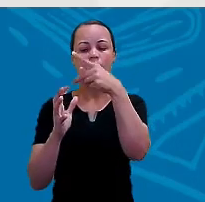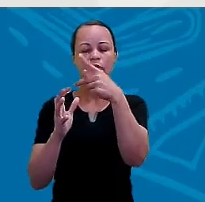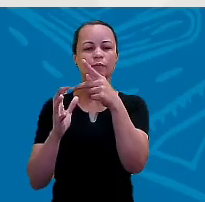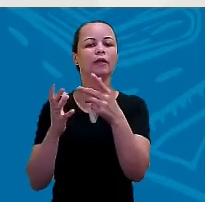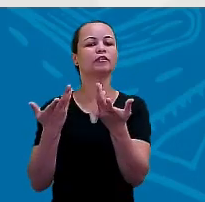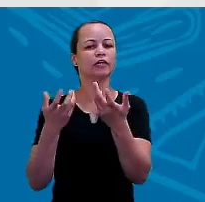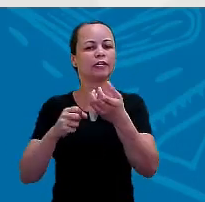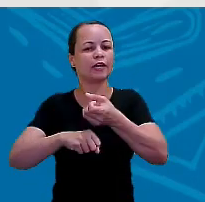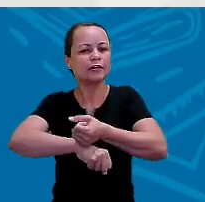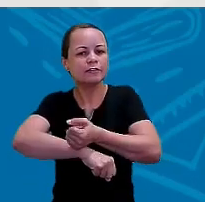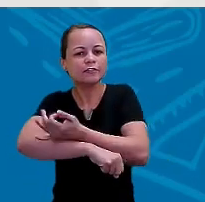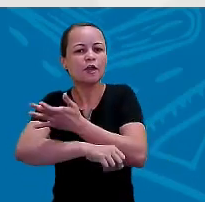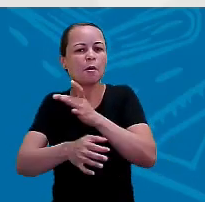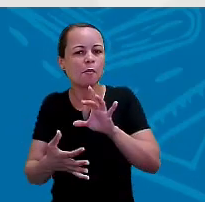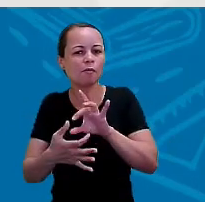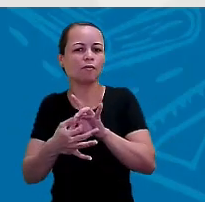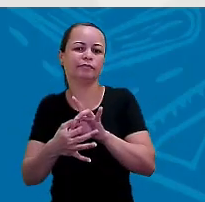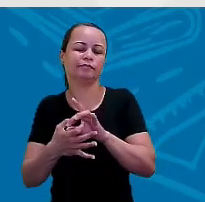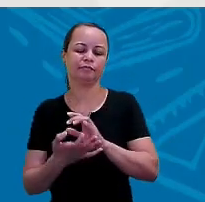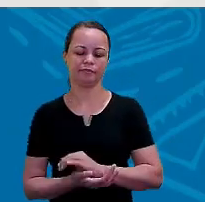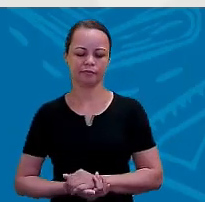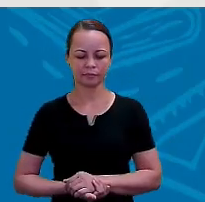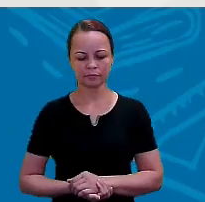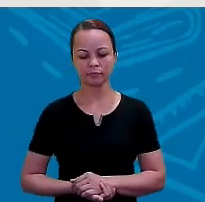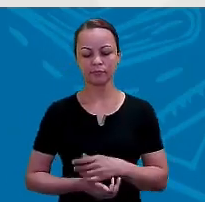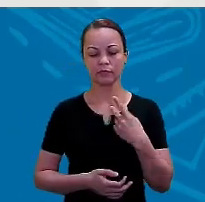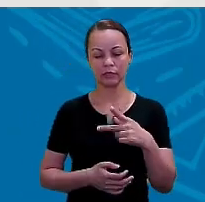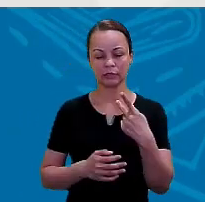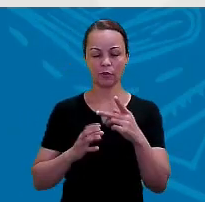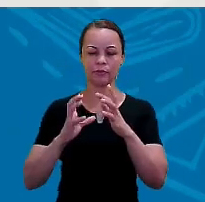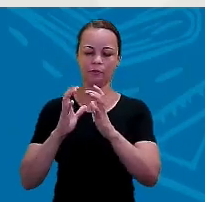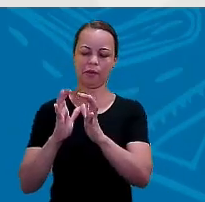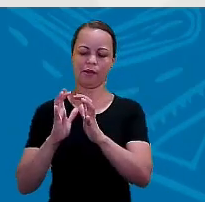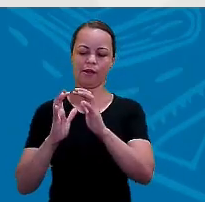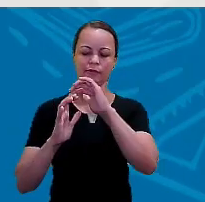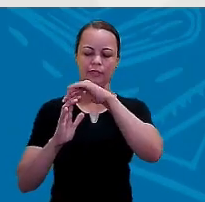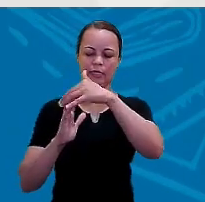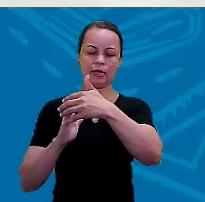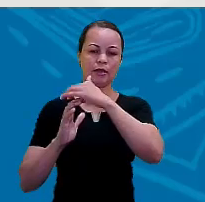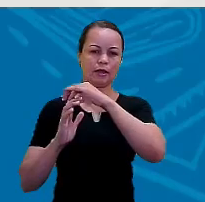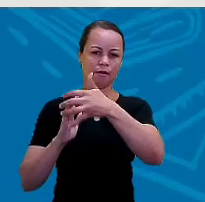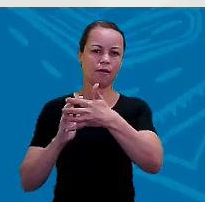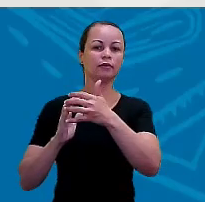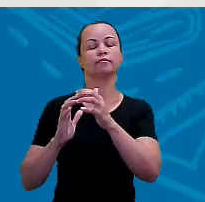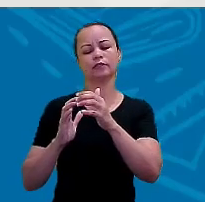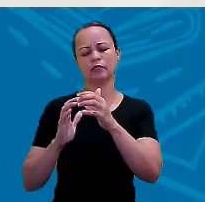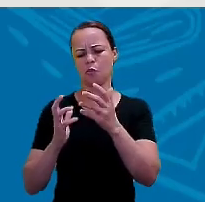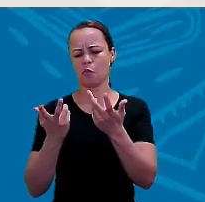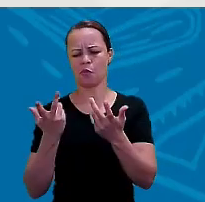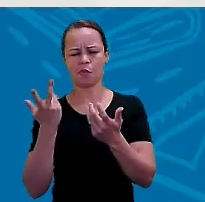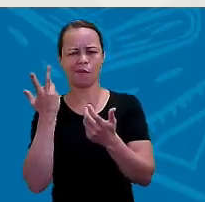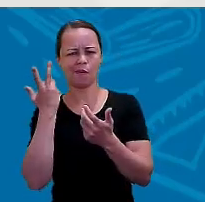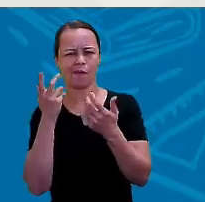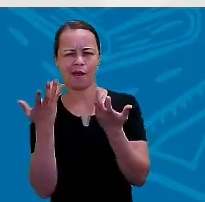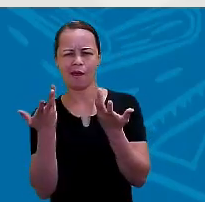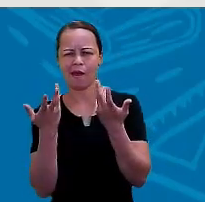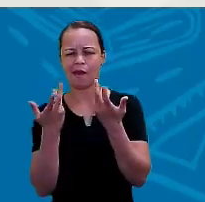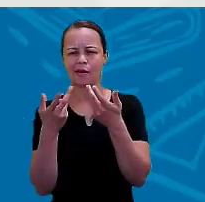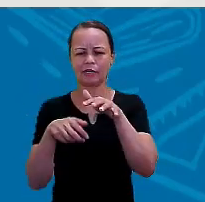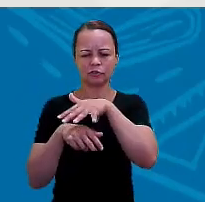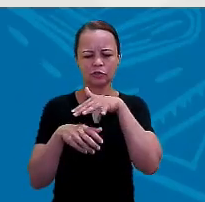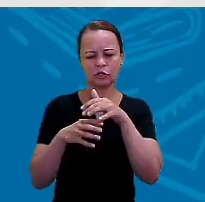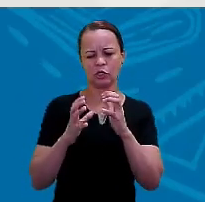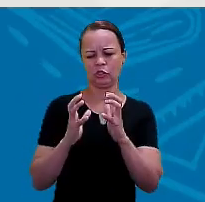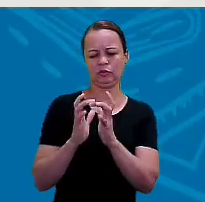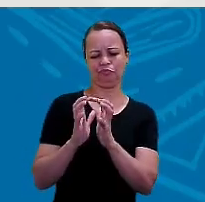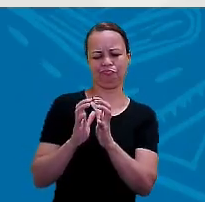justamente às emoções. Então essa parte do cérebro, topograficamente, mas veja, são áreas que estão se comunicando tanto o hemisfério direito,